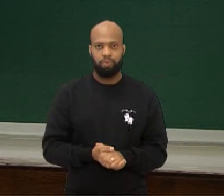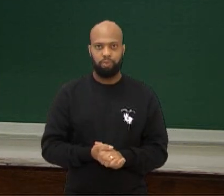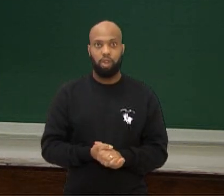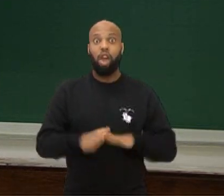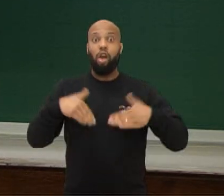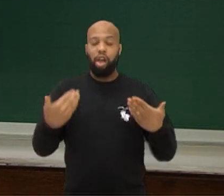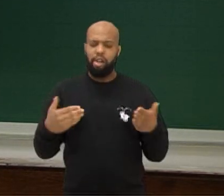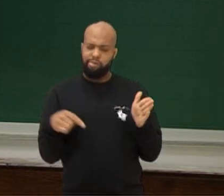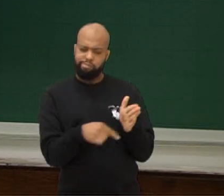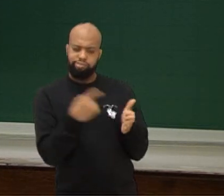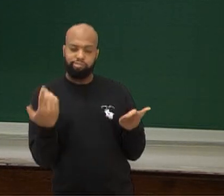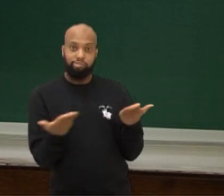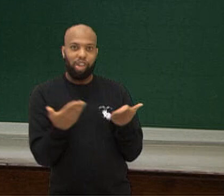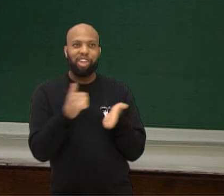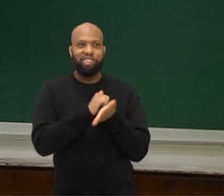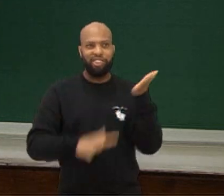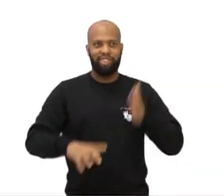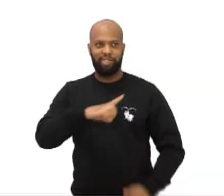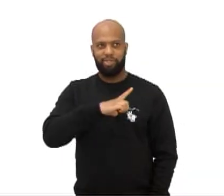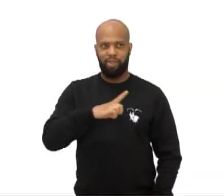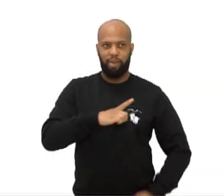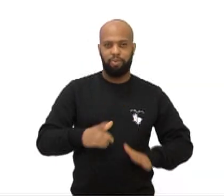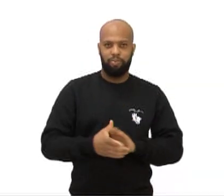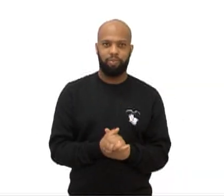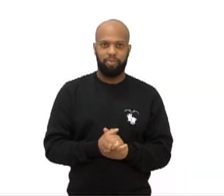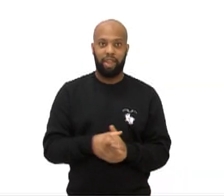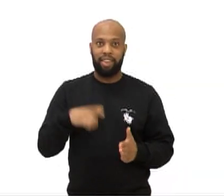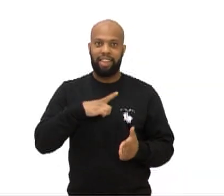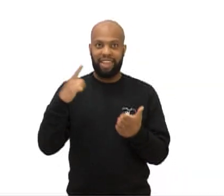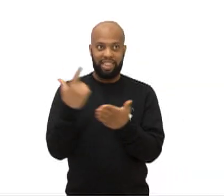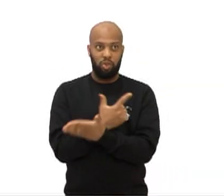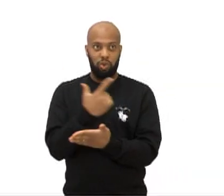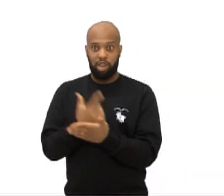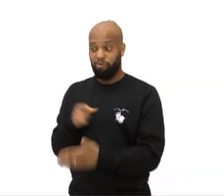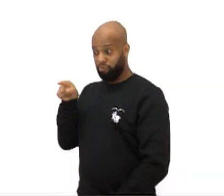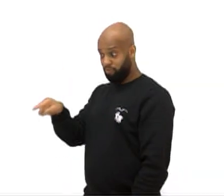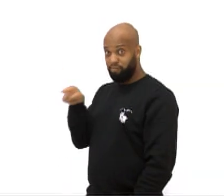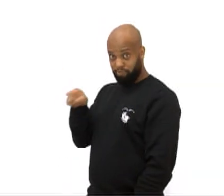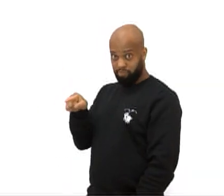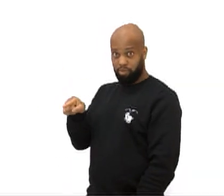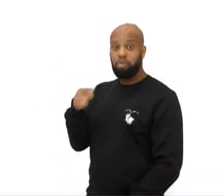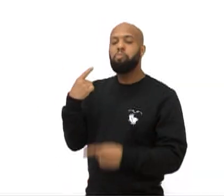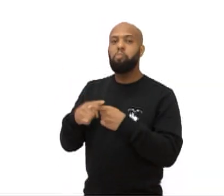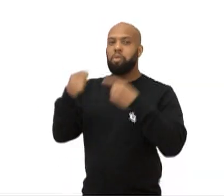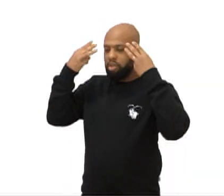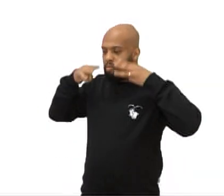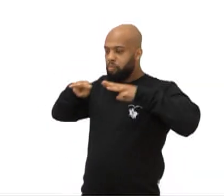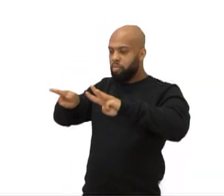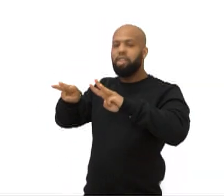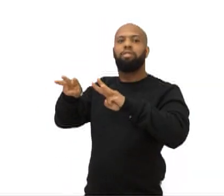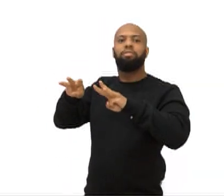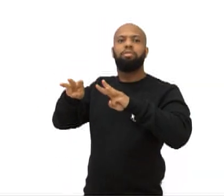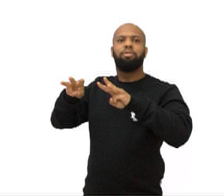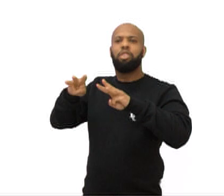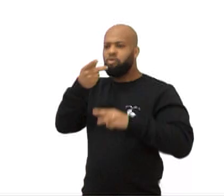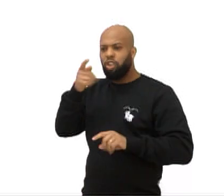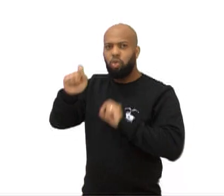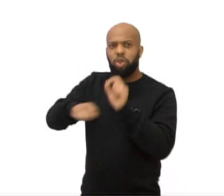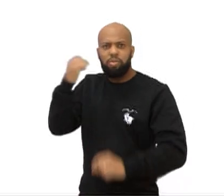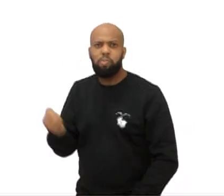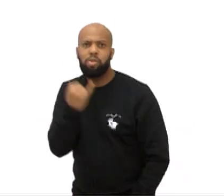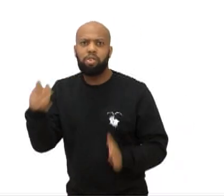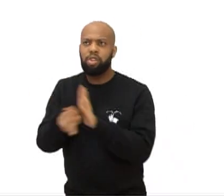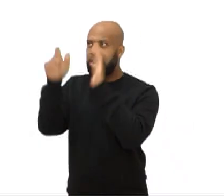Então, a nossa primeira atividade. Na obra Comentários, por que Maquiavel dá importância